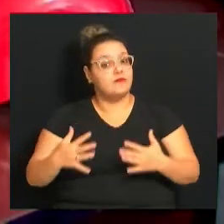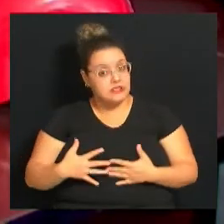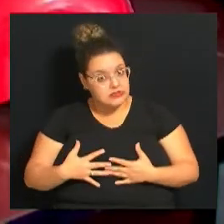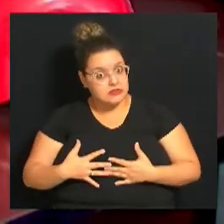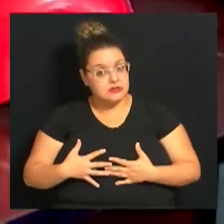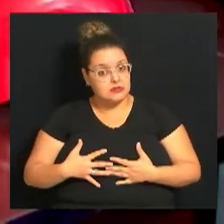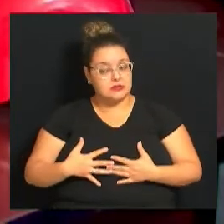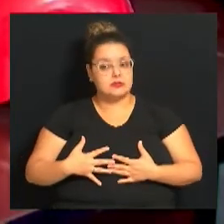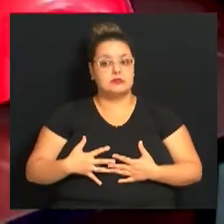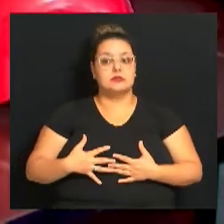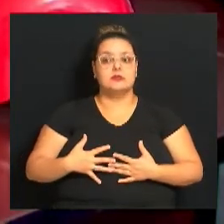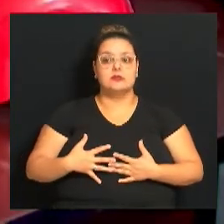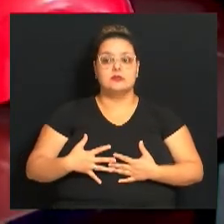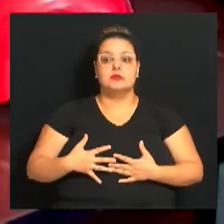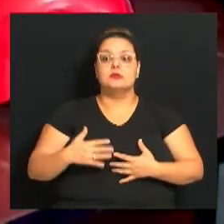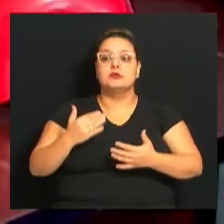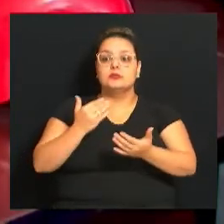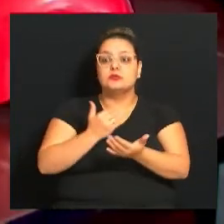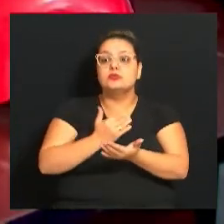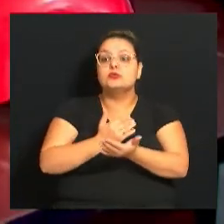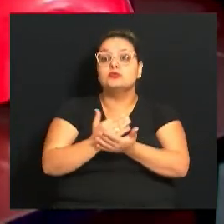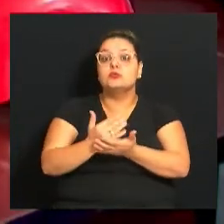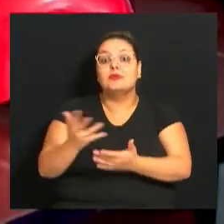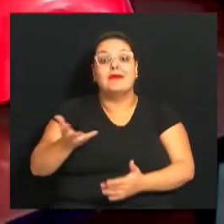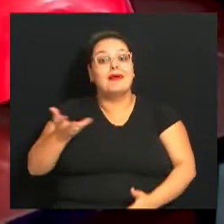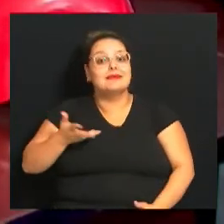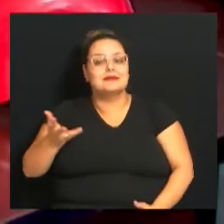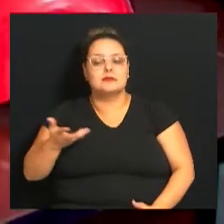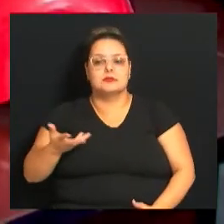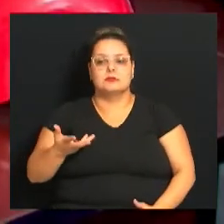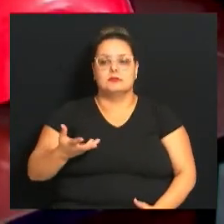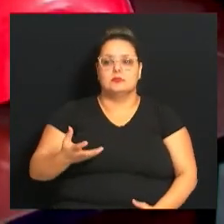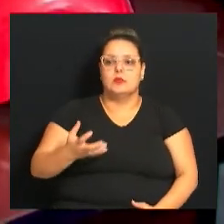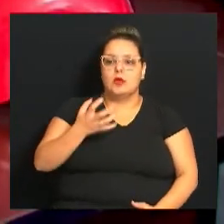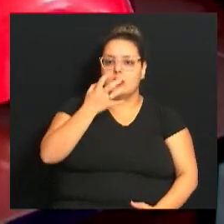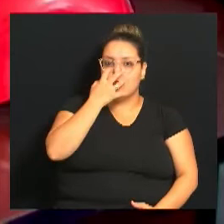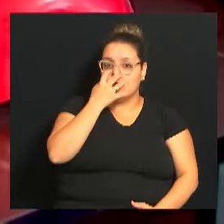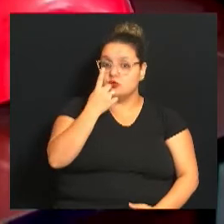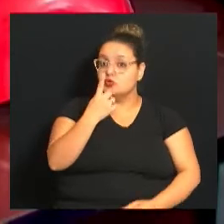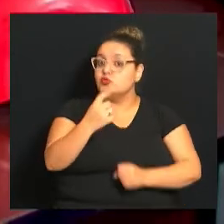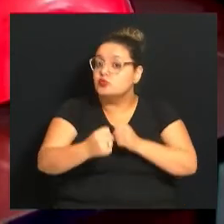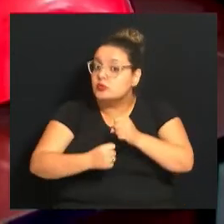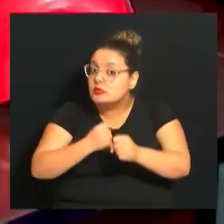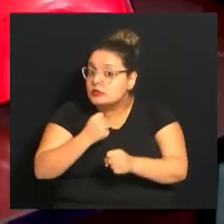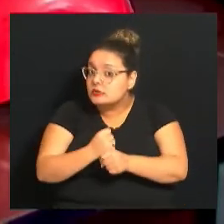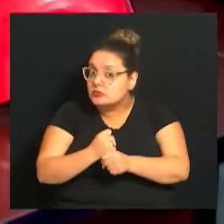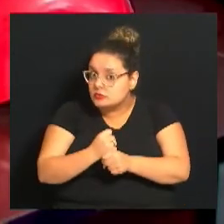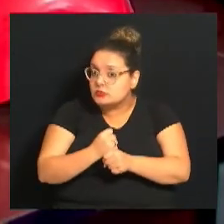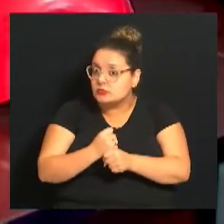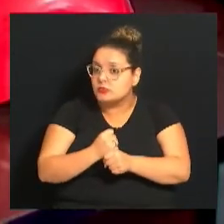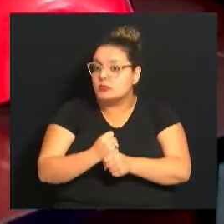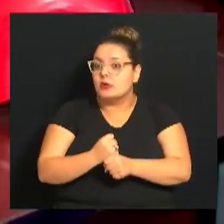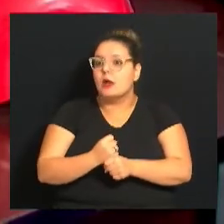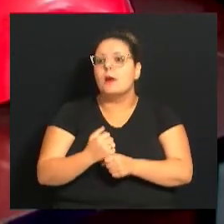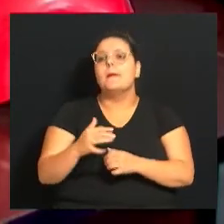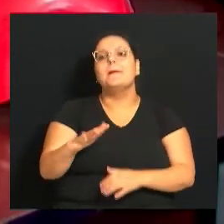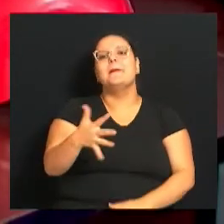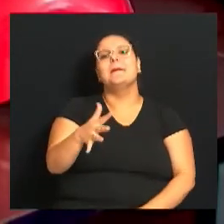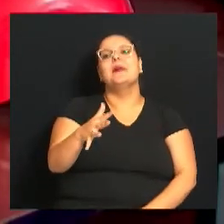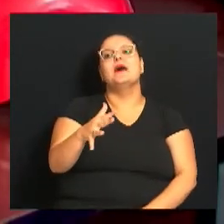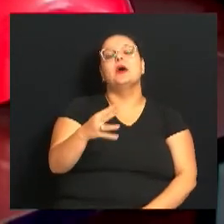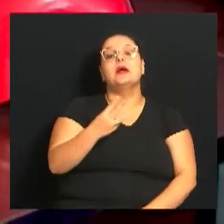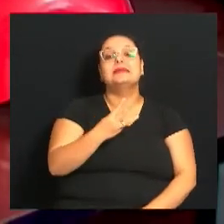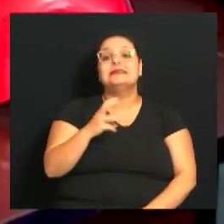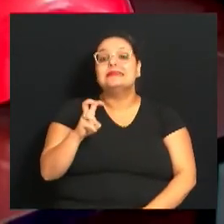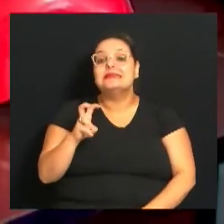corpo, né? E no início ela é muito acelerada. Um cachorro de mais ou menos 1 ano de idade, ele equivale a um ser humano de mais ou menos 35